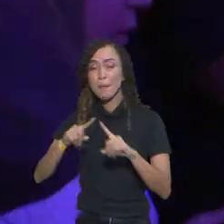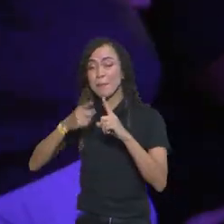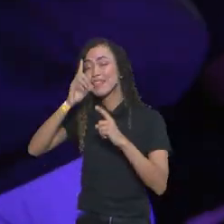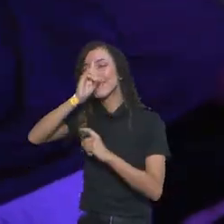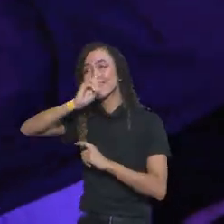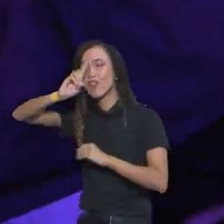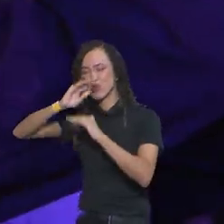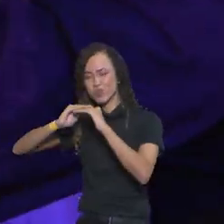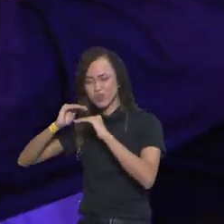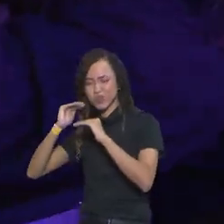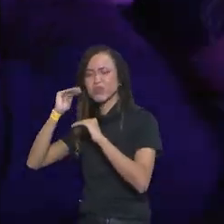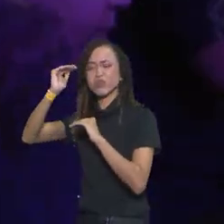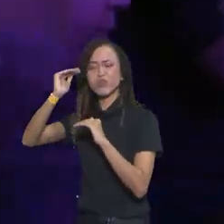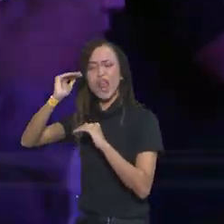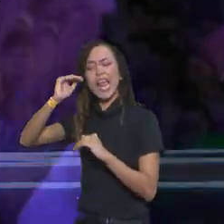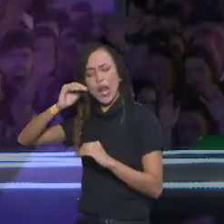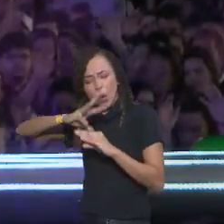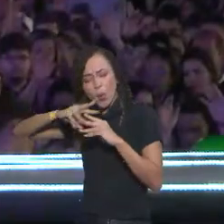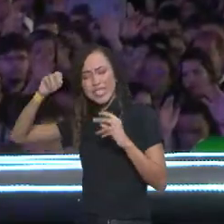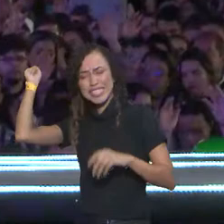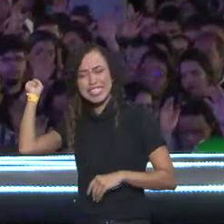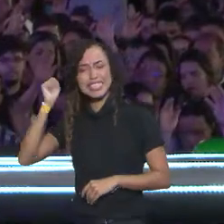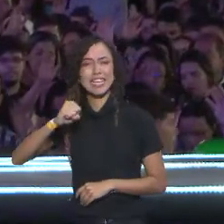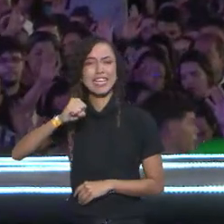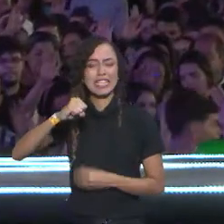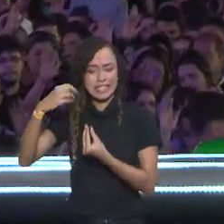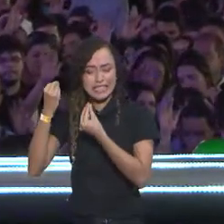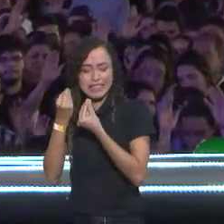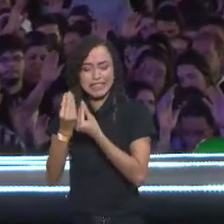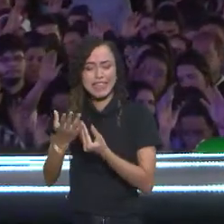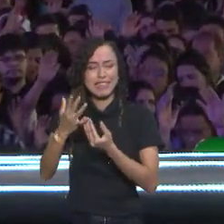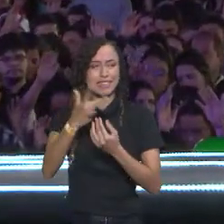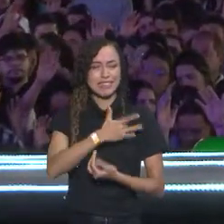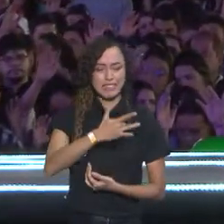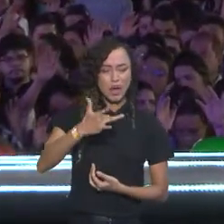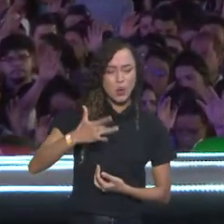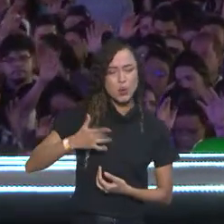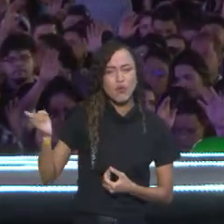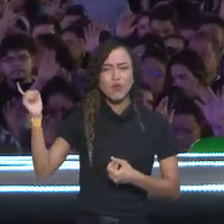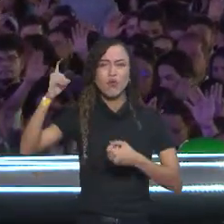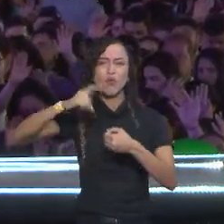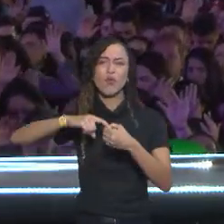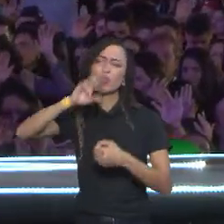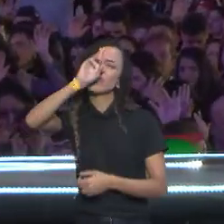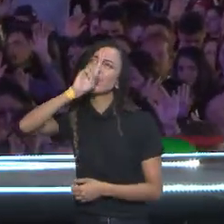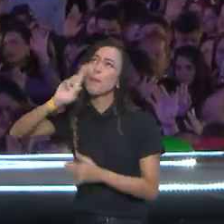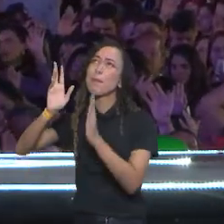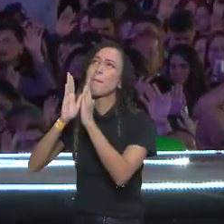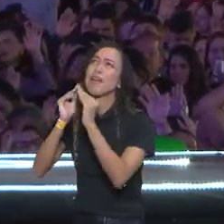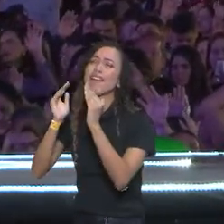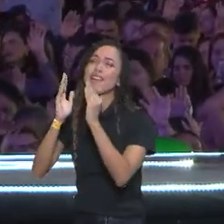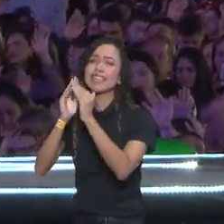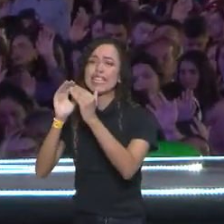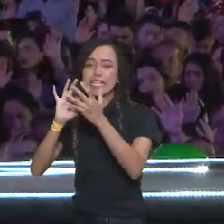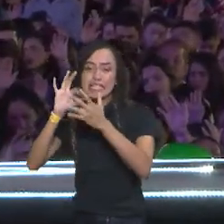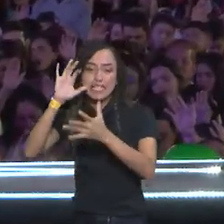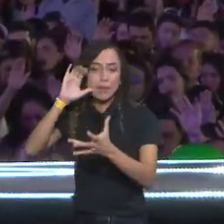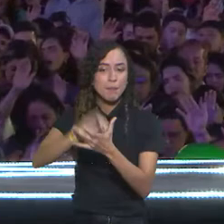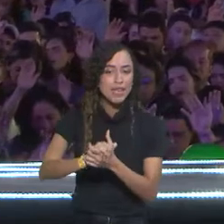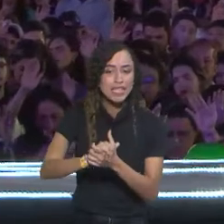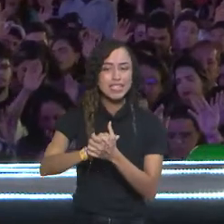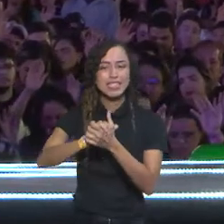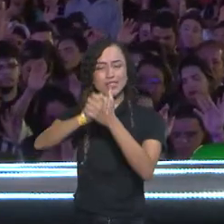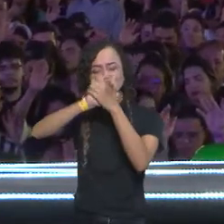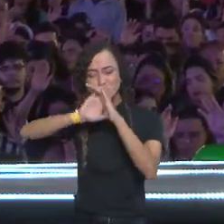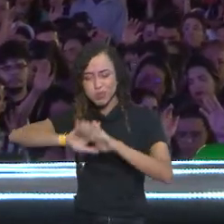médicos traz a vitória Senhor traz a saúde de volta senhor aquele casamento senhor que estava sendo desfeito senhor